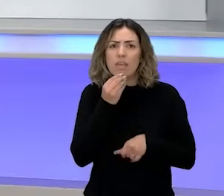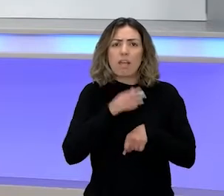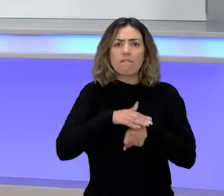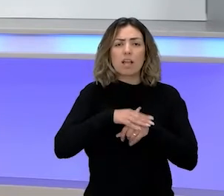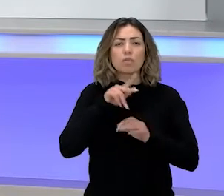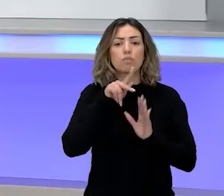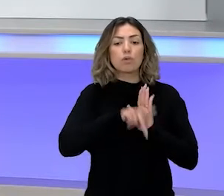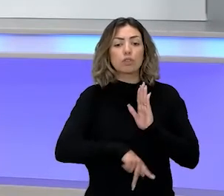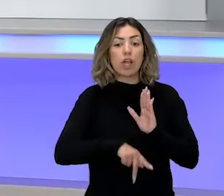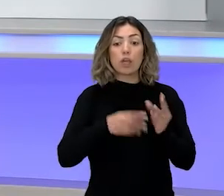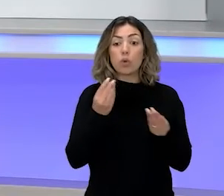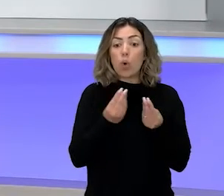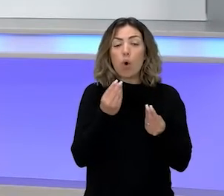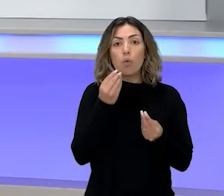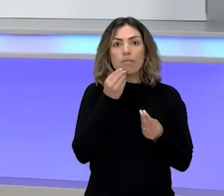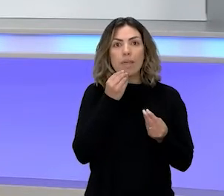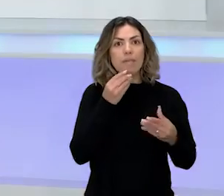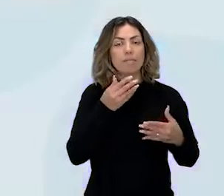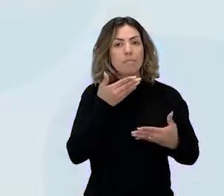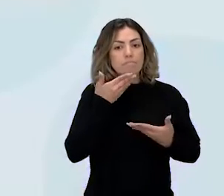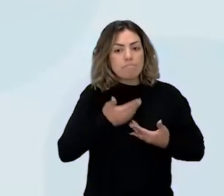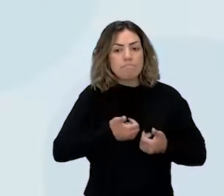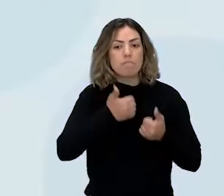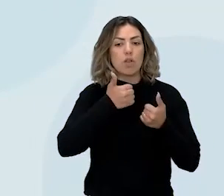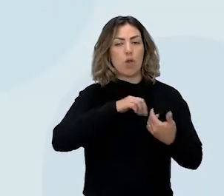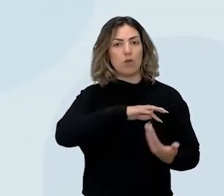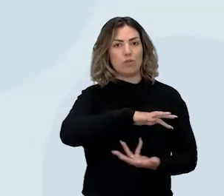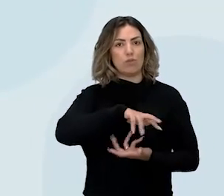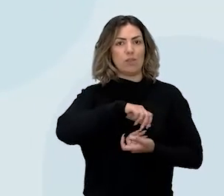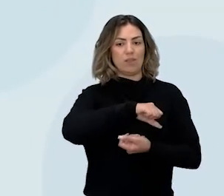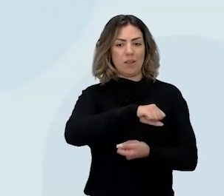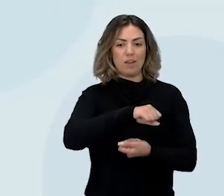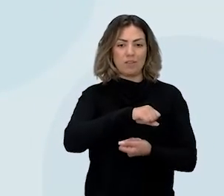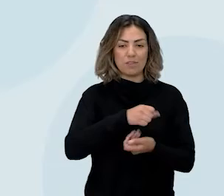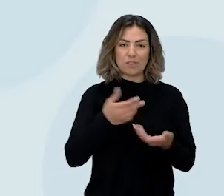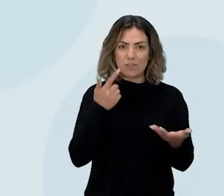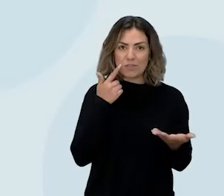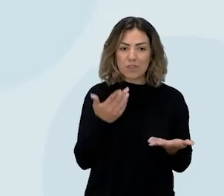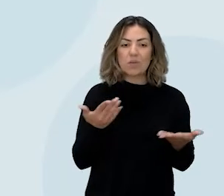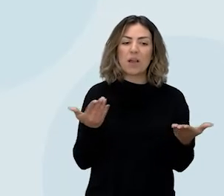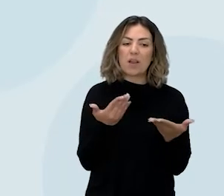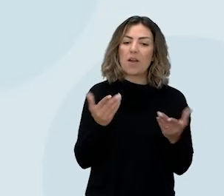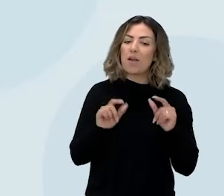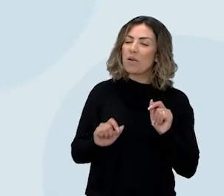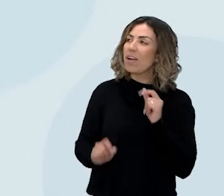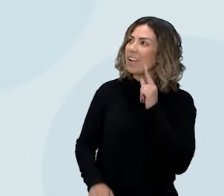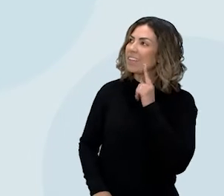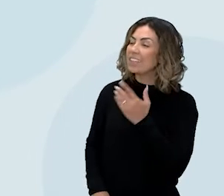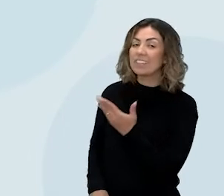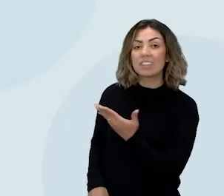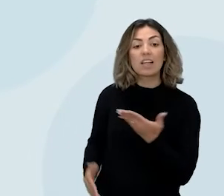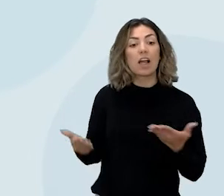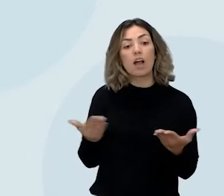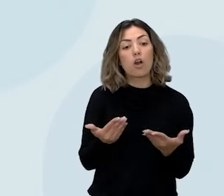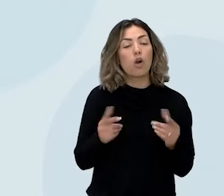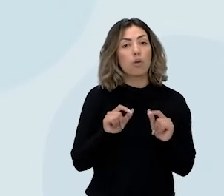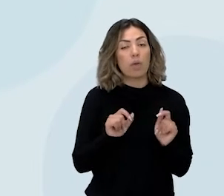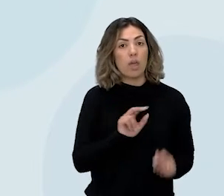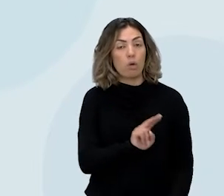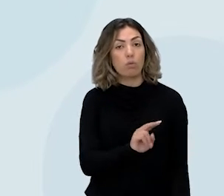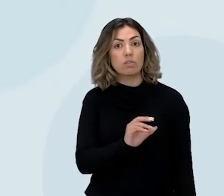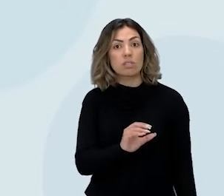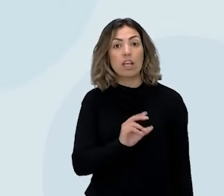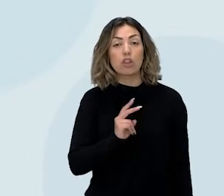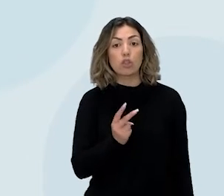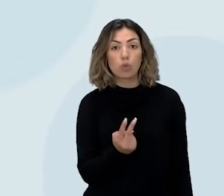Nosso diretor colocando aí na telinha para vocês, ó, novamente o nosso slide de apresentação. Nós estamos aqui na segunda unidade